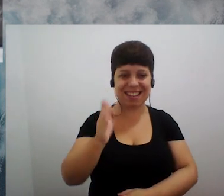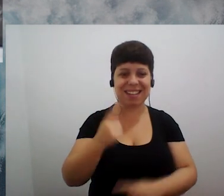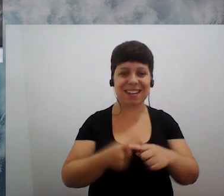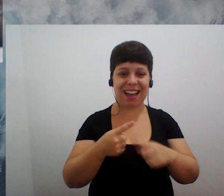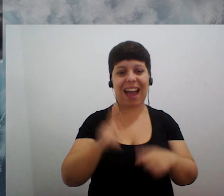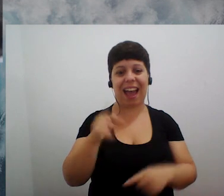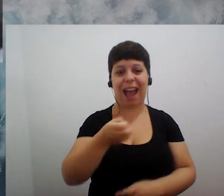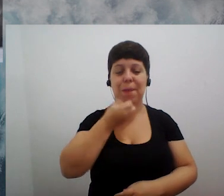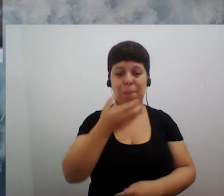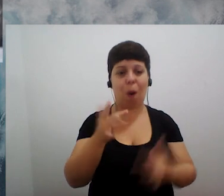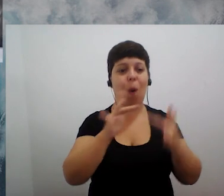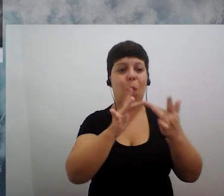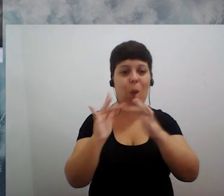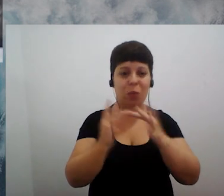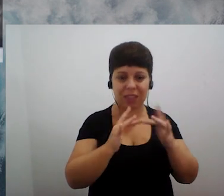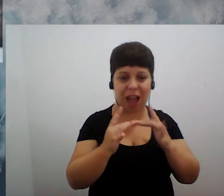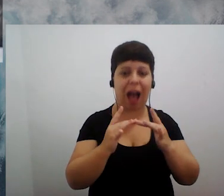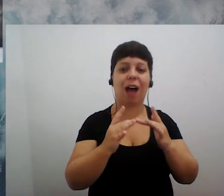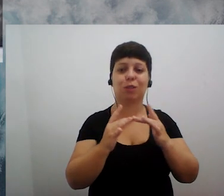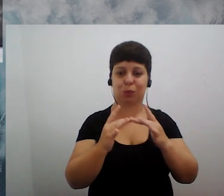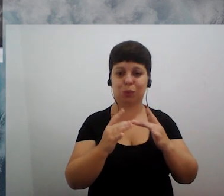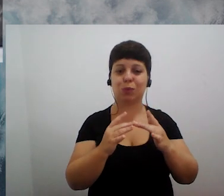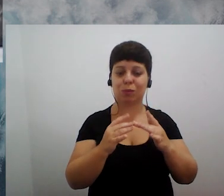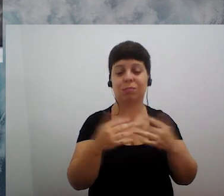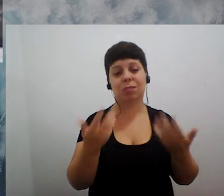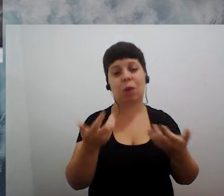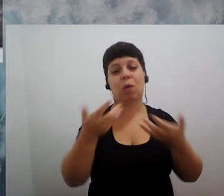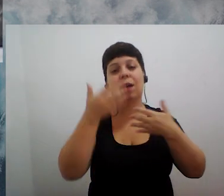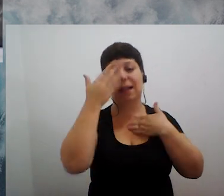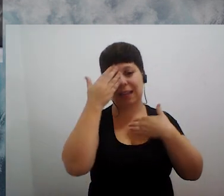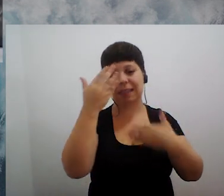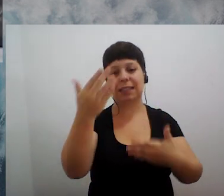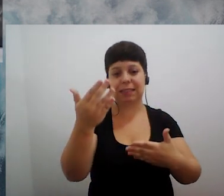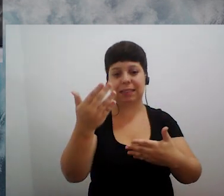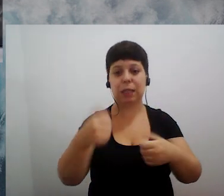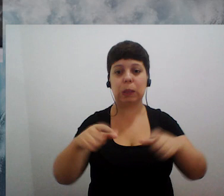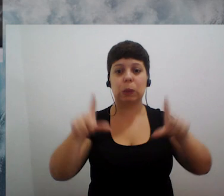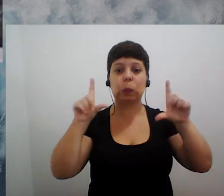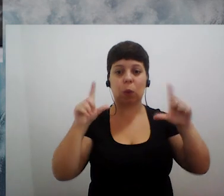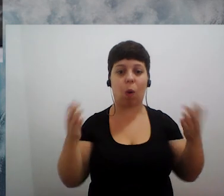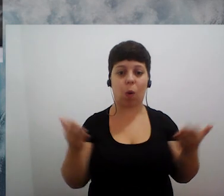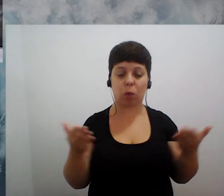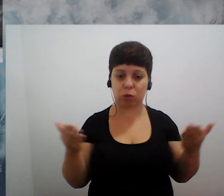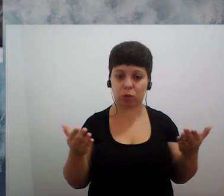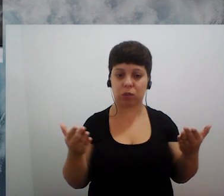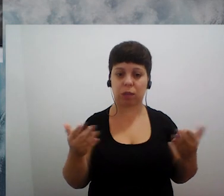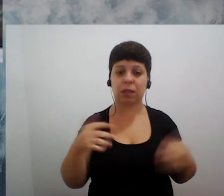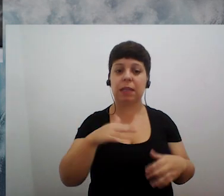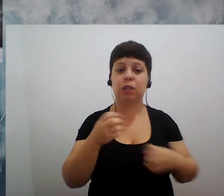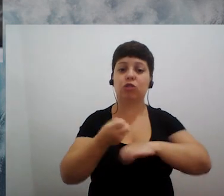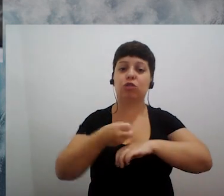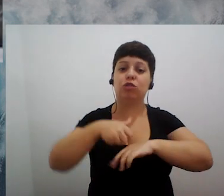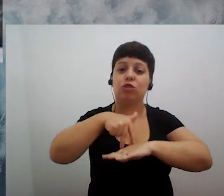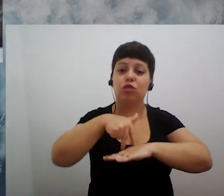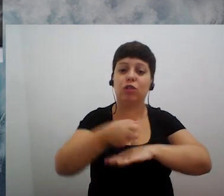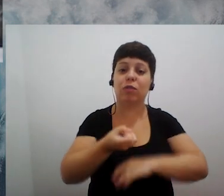porque acho muito bom a gente manter esses contatos, manter essa rede. Então, queria agradecer também por estar nesse espaço aqui e por